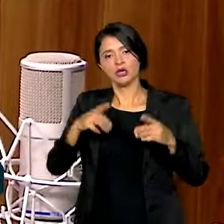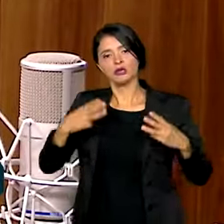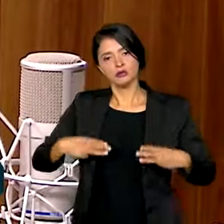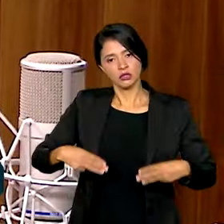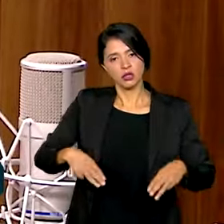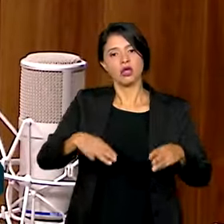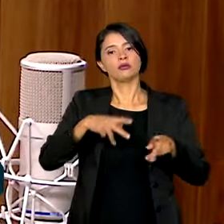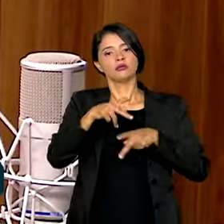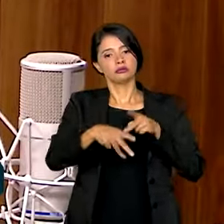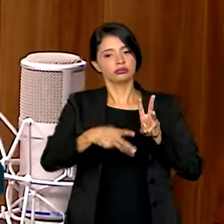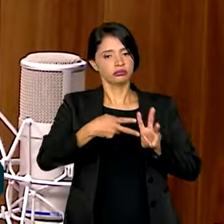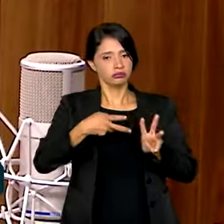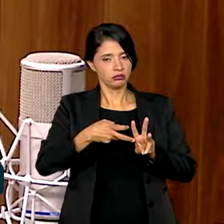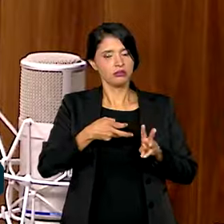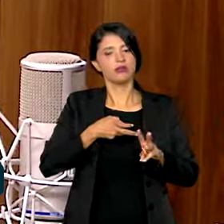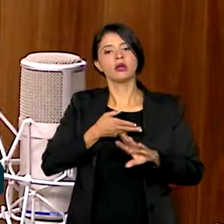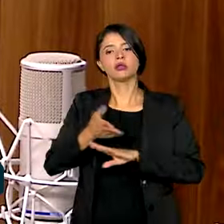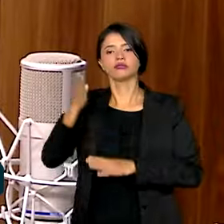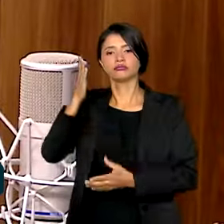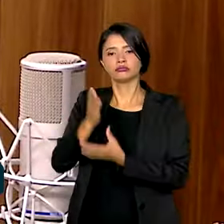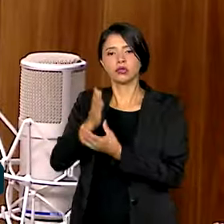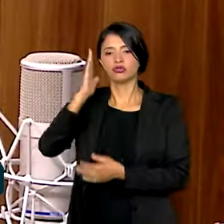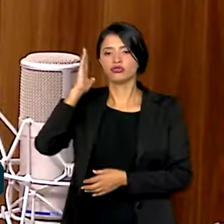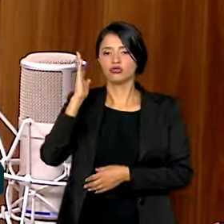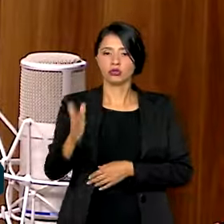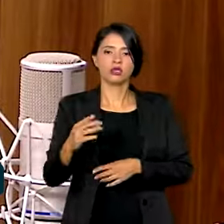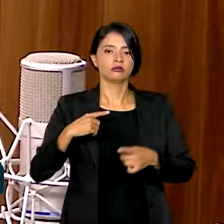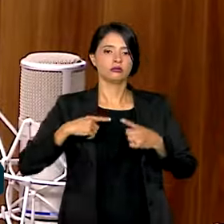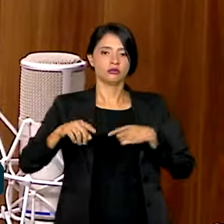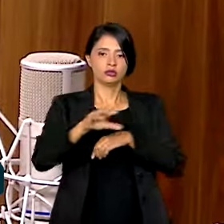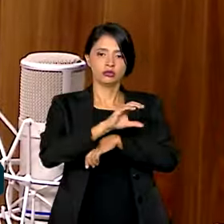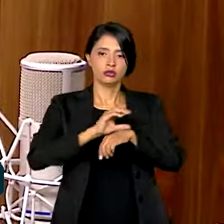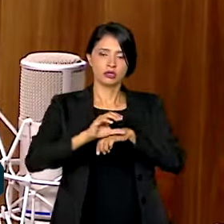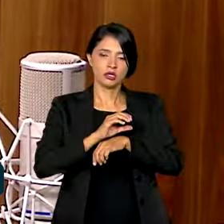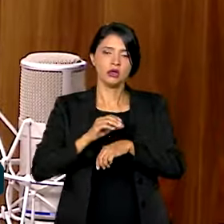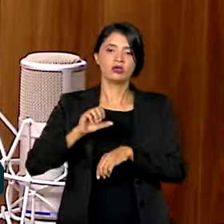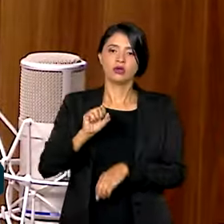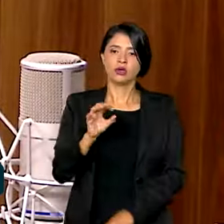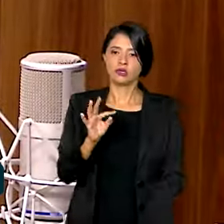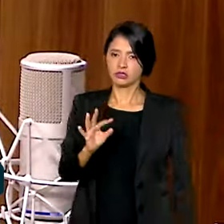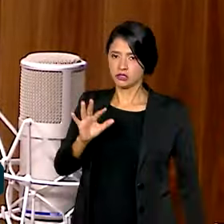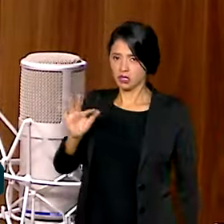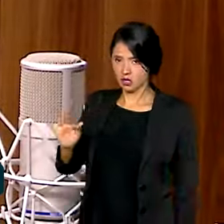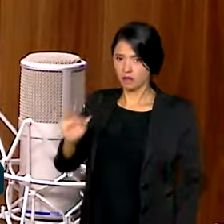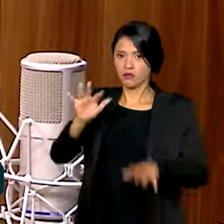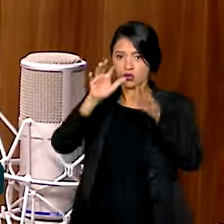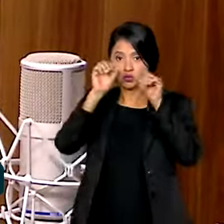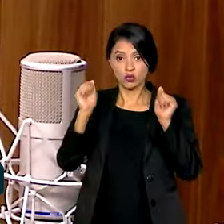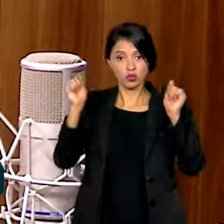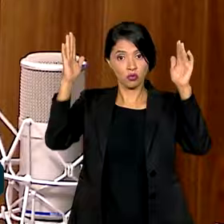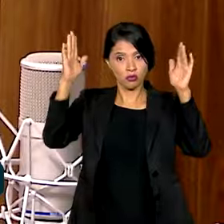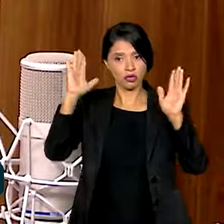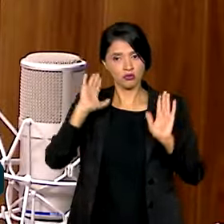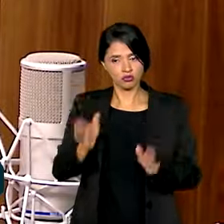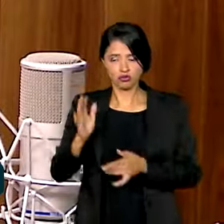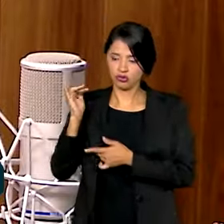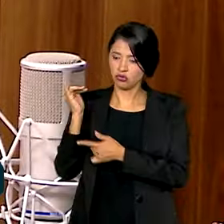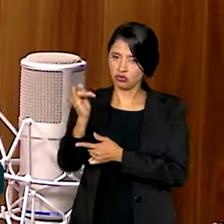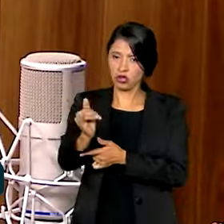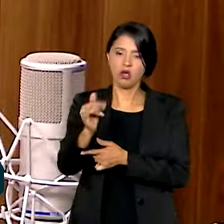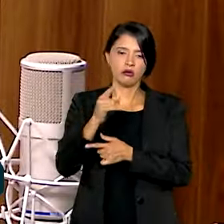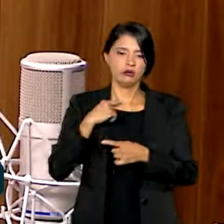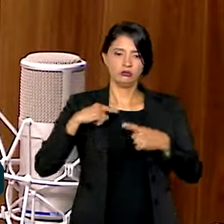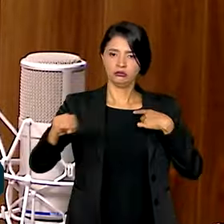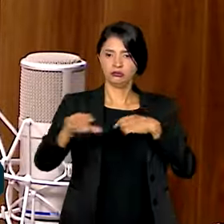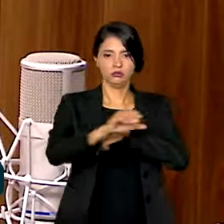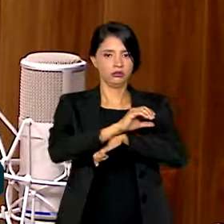Indígenas para entrar com uma ação direta de inconstitucionalidade no Supremo Tribunal Federal. O Supremo, que já declarou uma vez